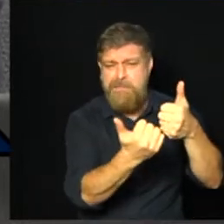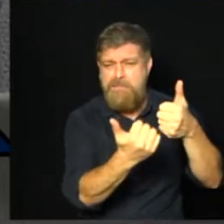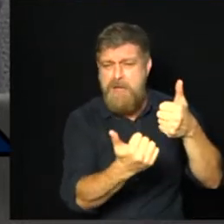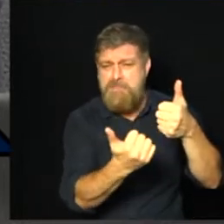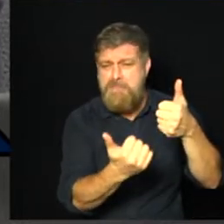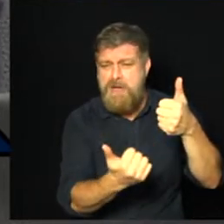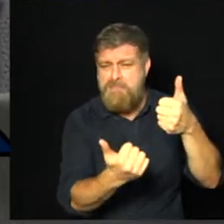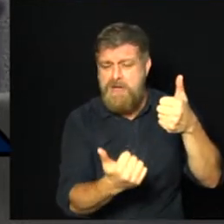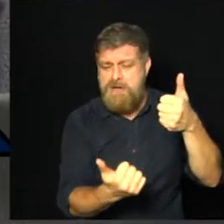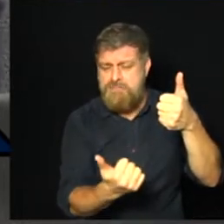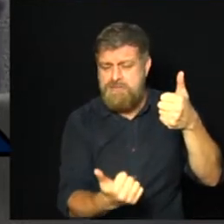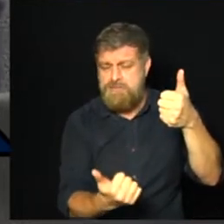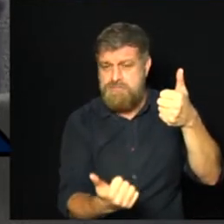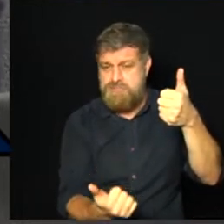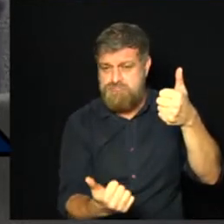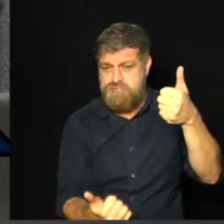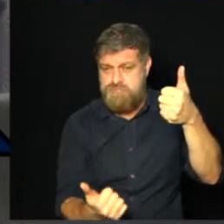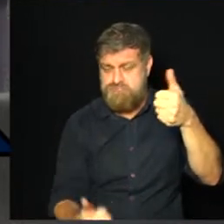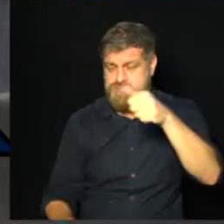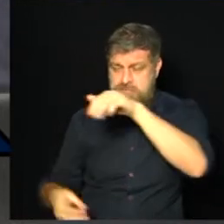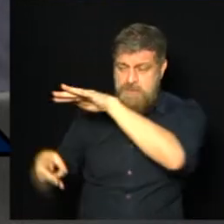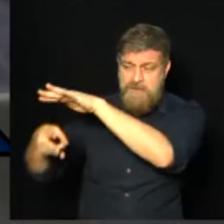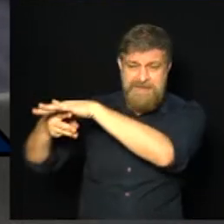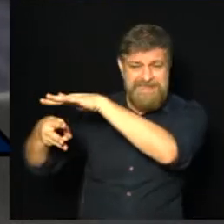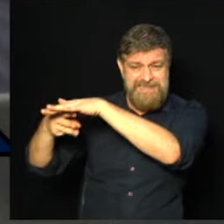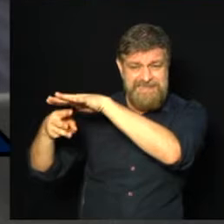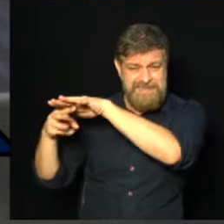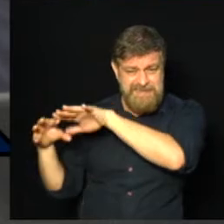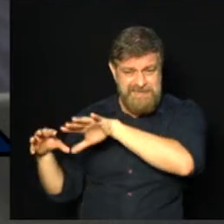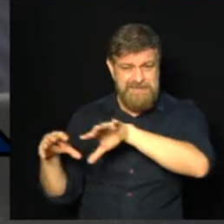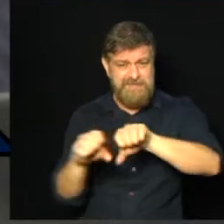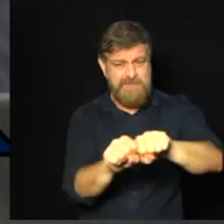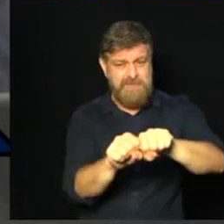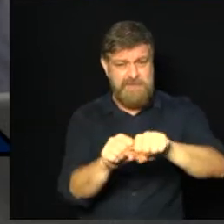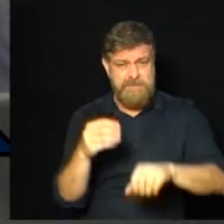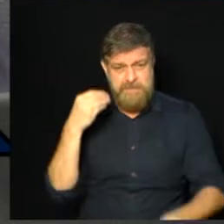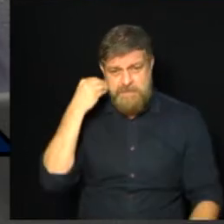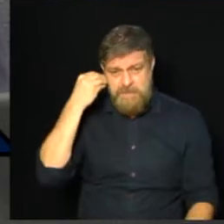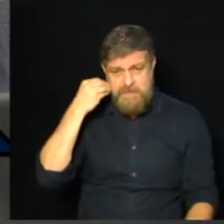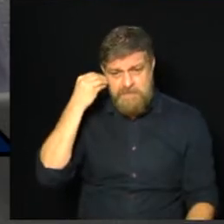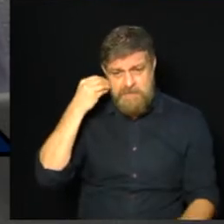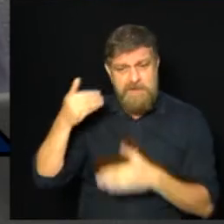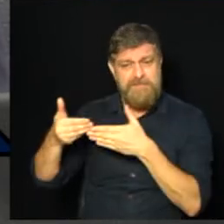entende? A terceirização, pela